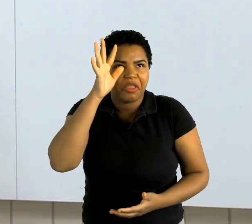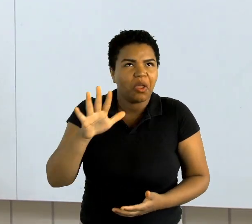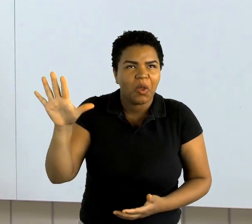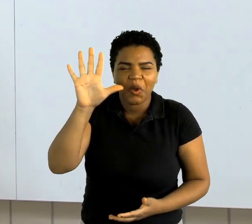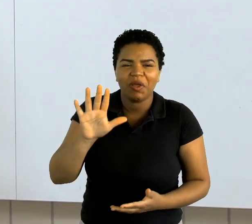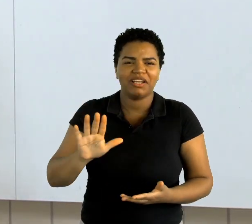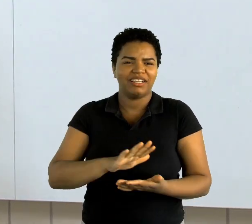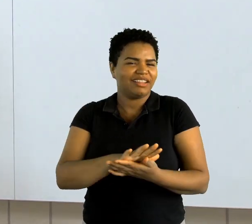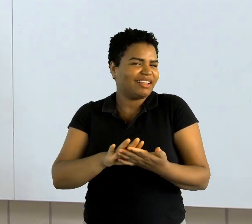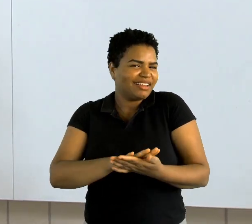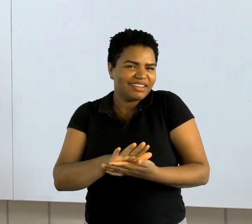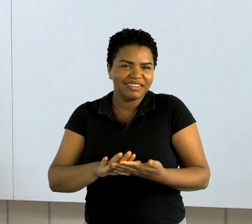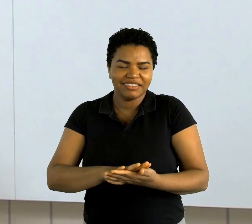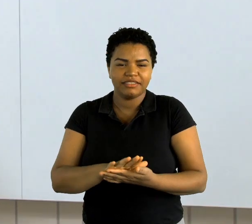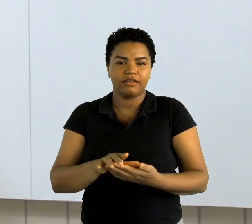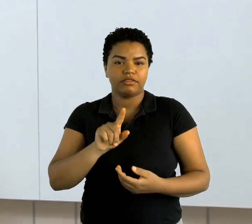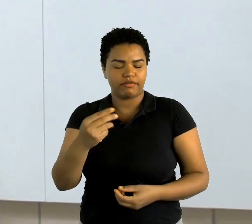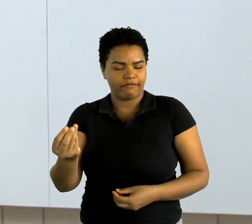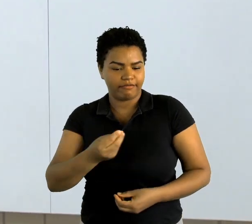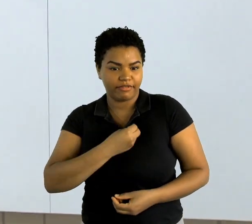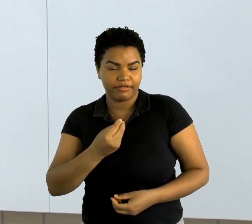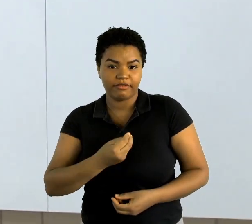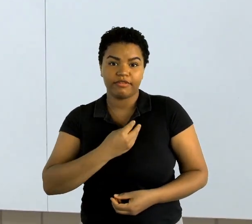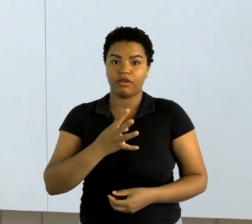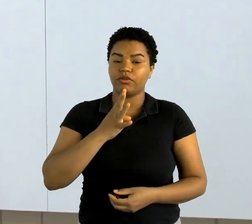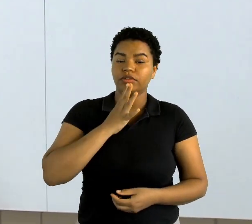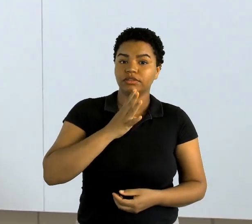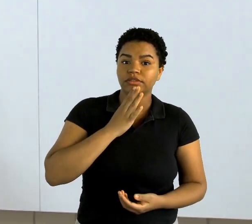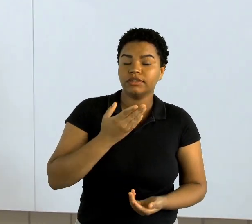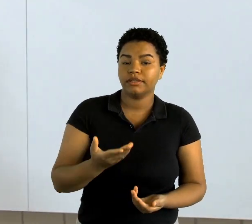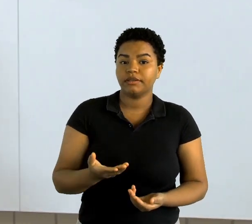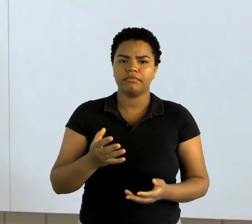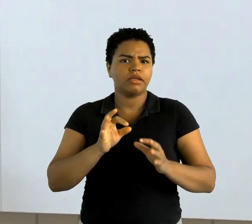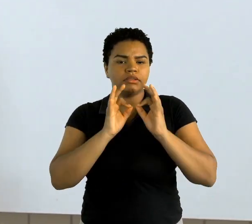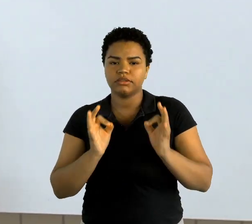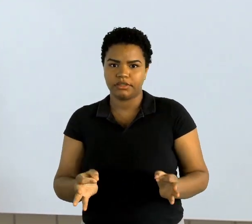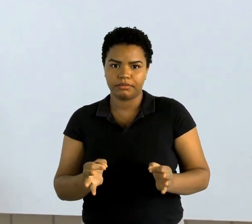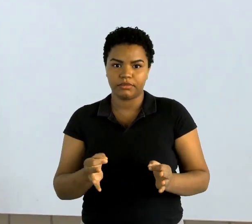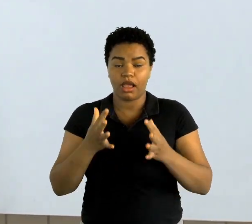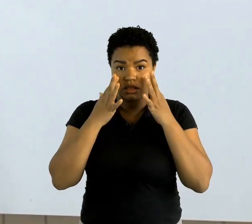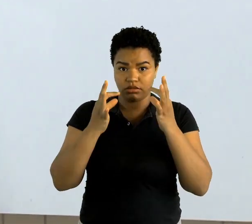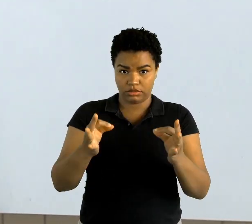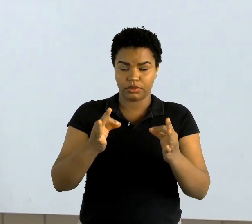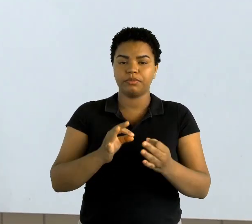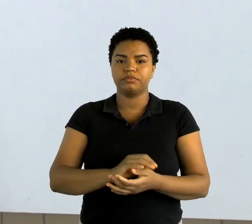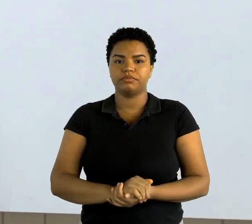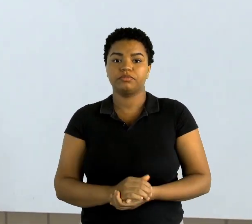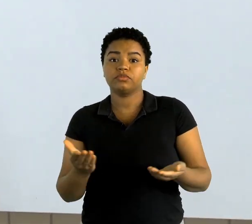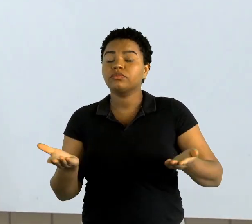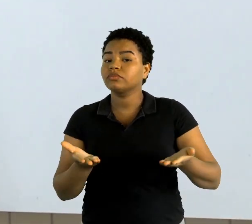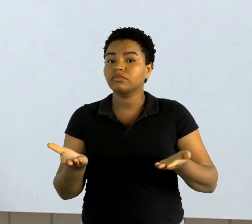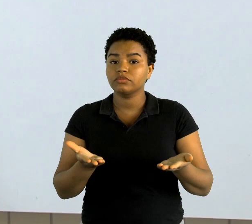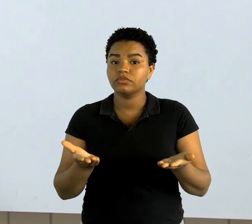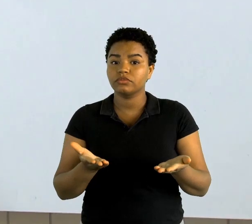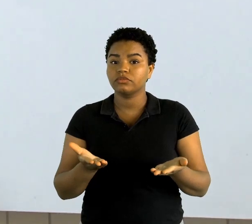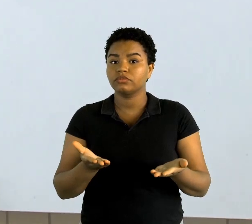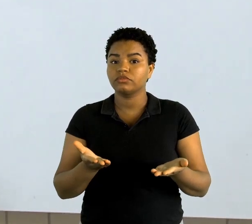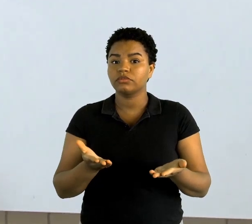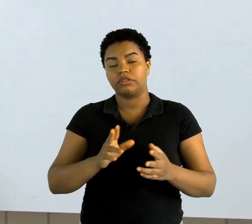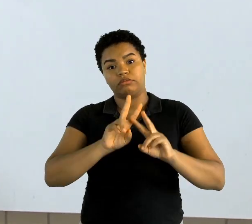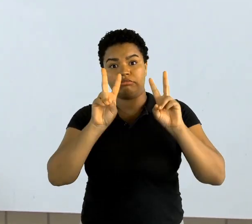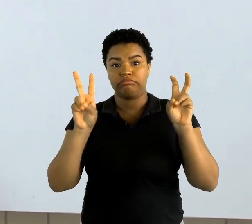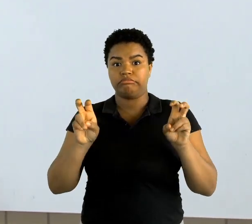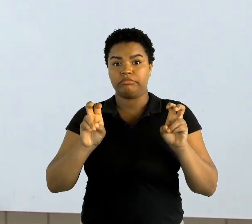conviver nesses dias e ver que é muito simples. Preste bastante atenção. Hoje, por exemplo, nós vamos falar sobre